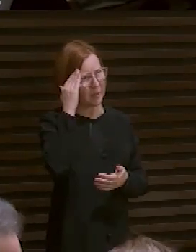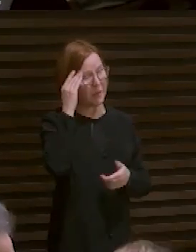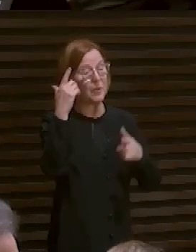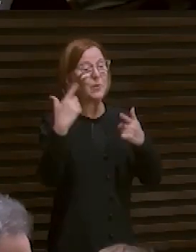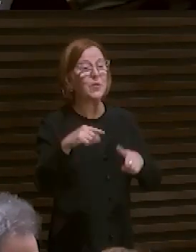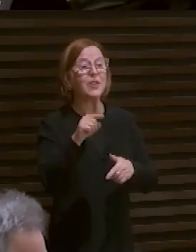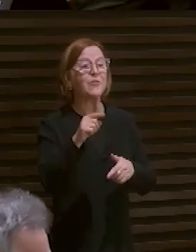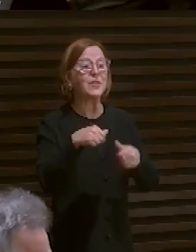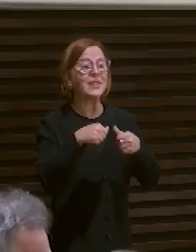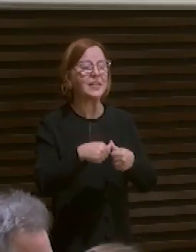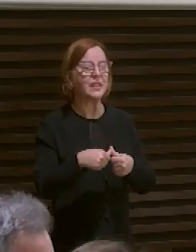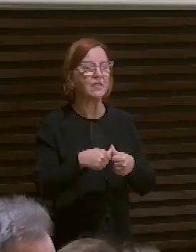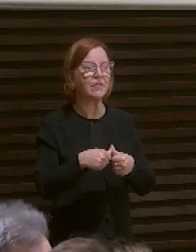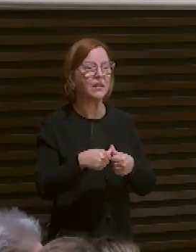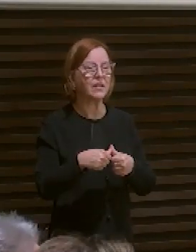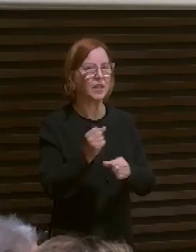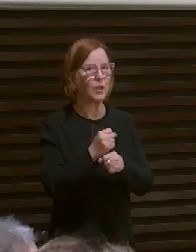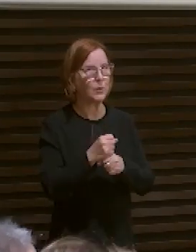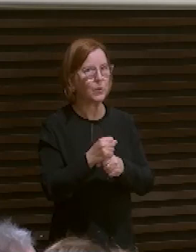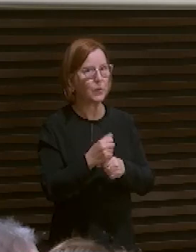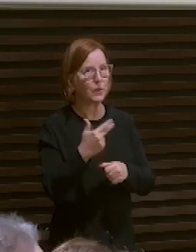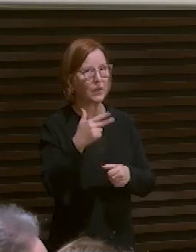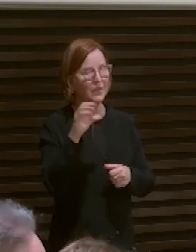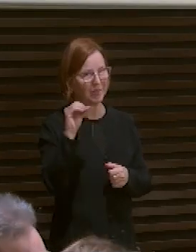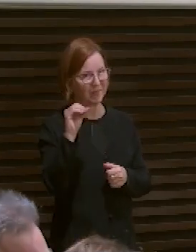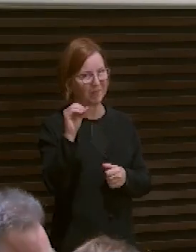estava no ano 30?